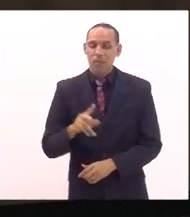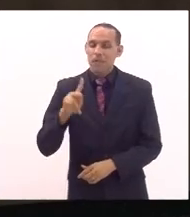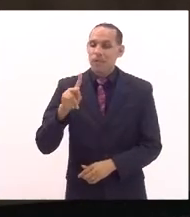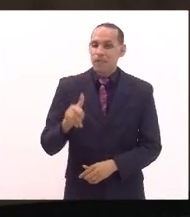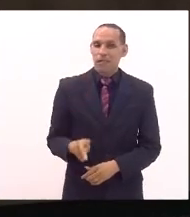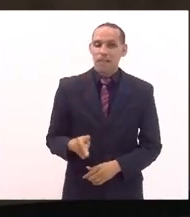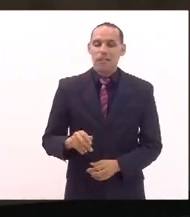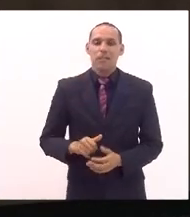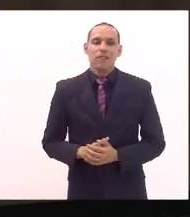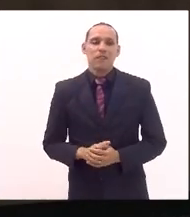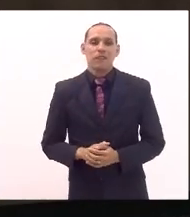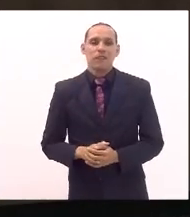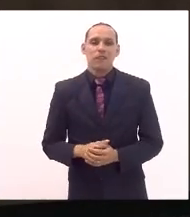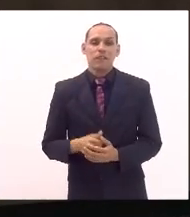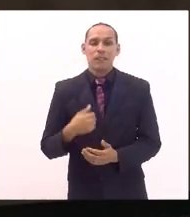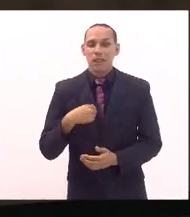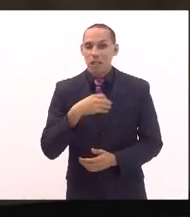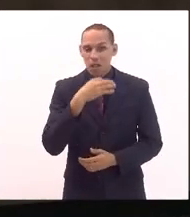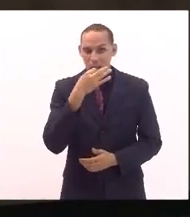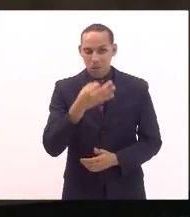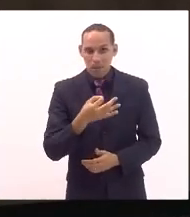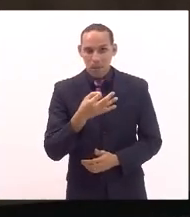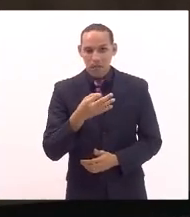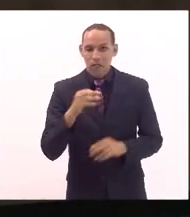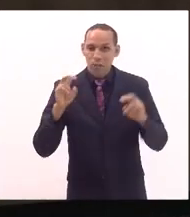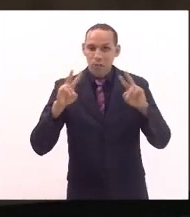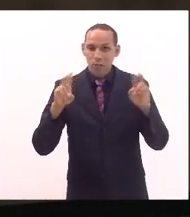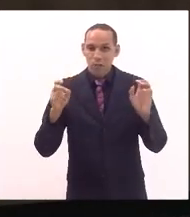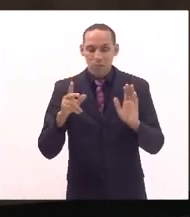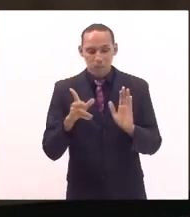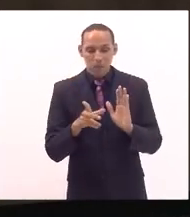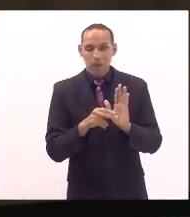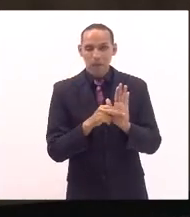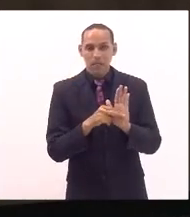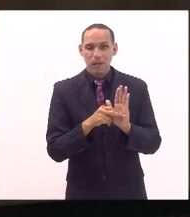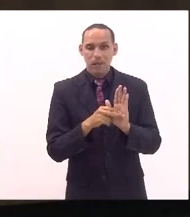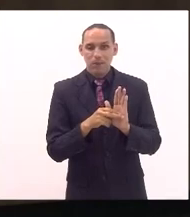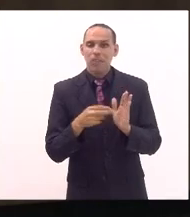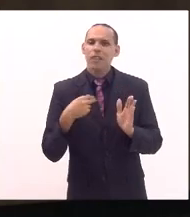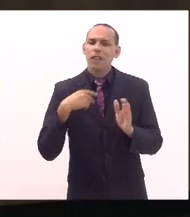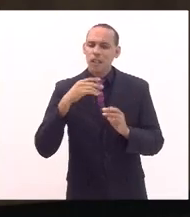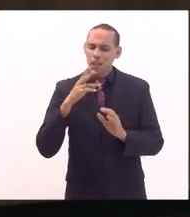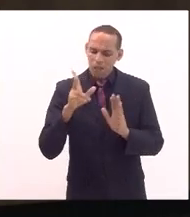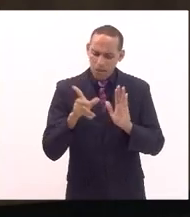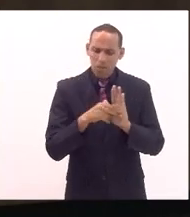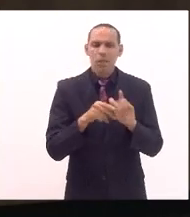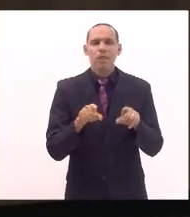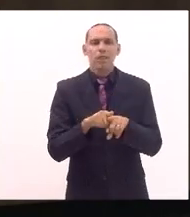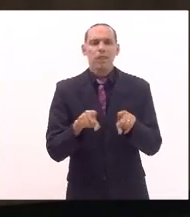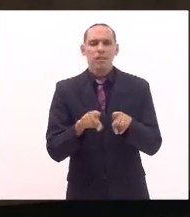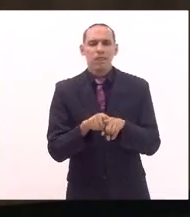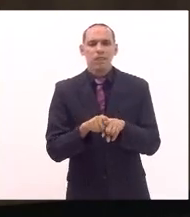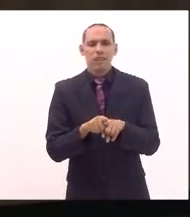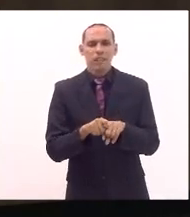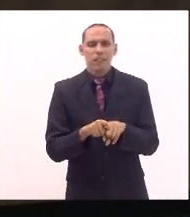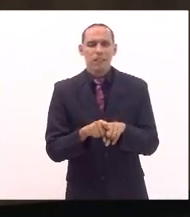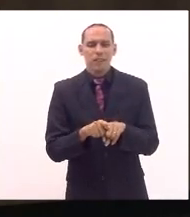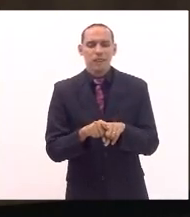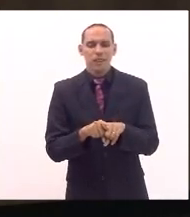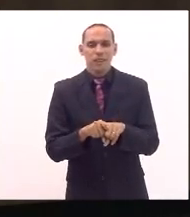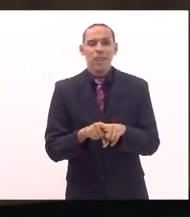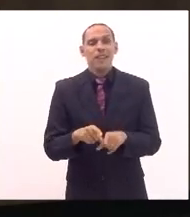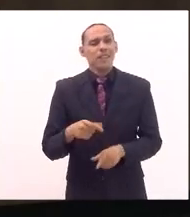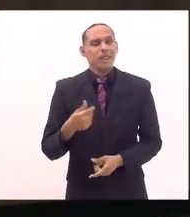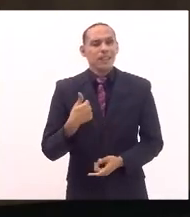eu dei parecer sobre as emendas eu emendei eu não tenho